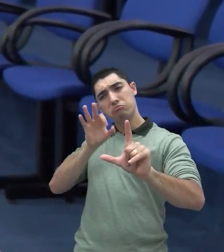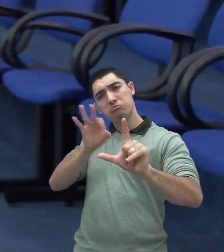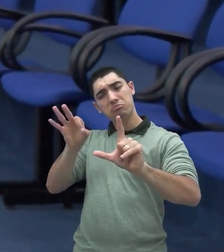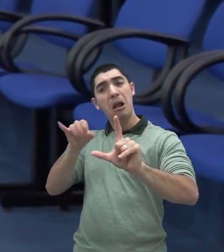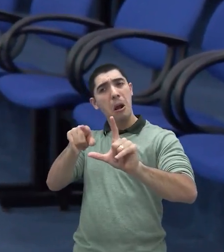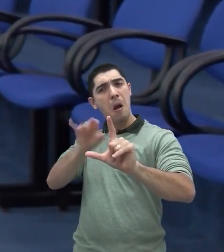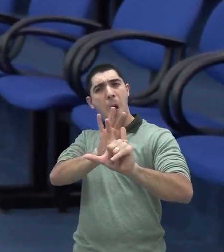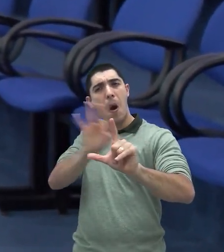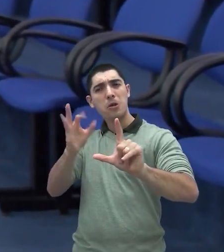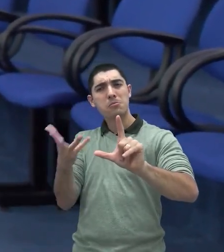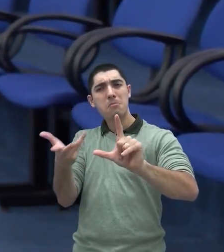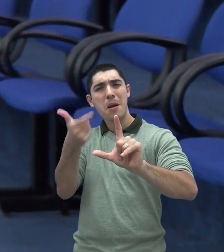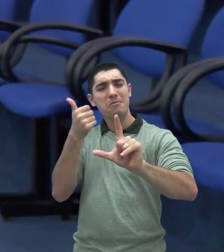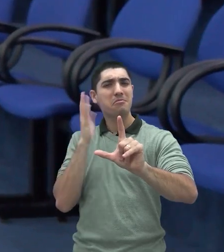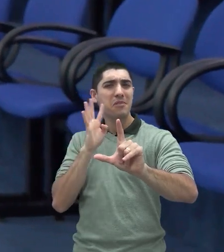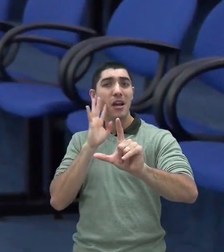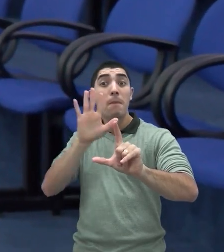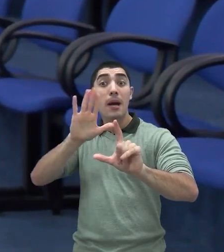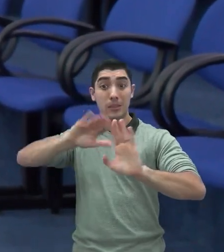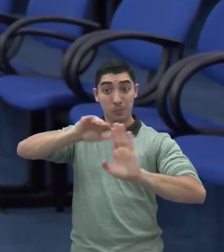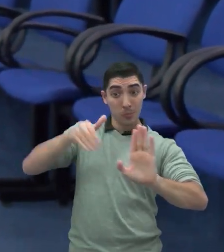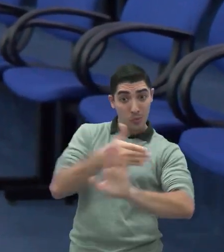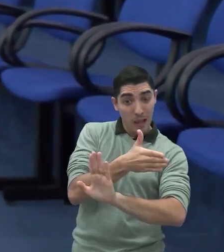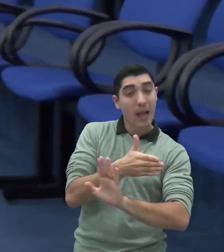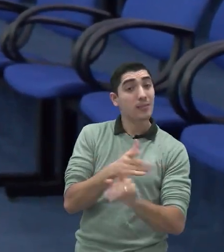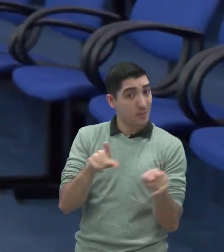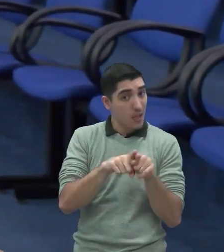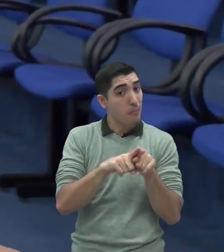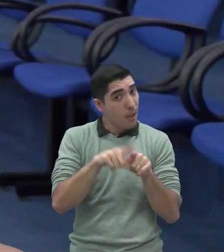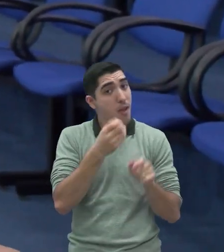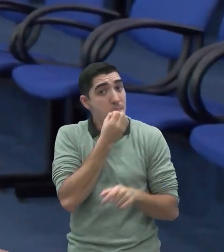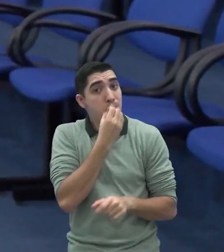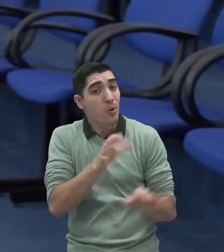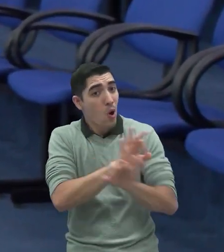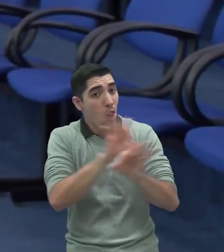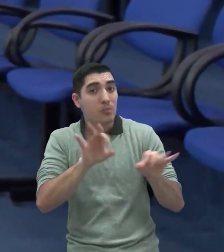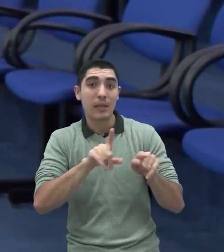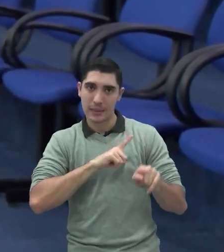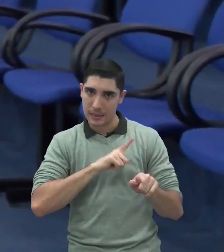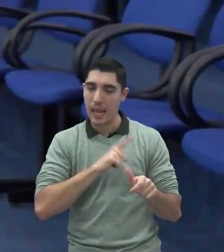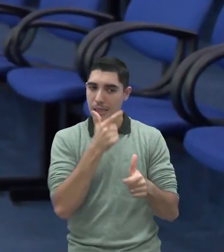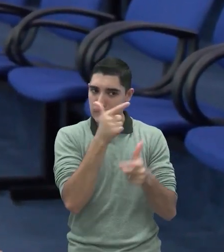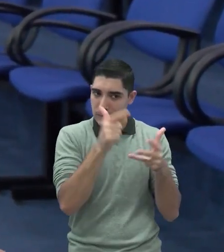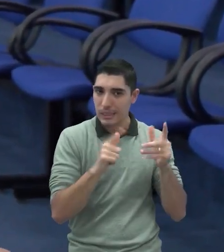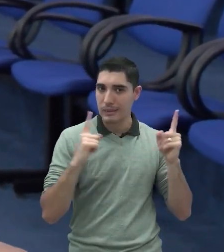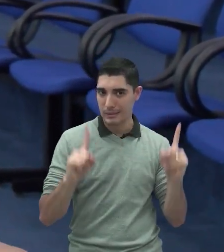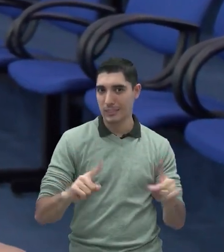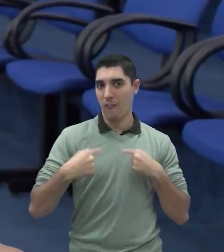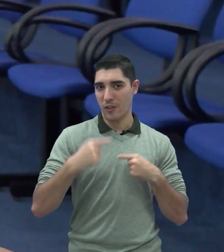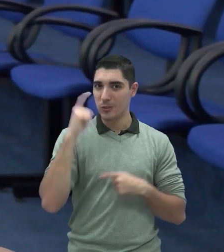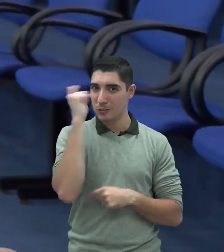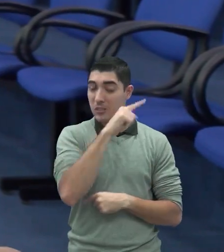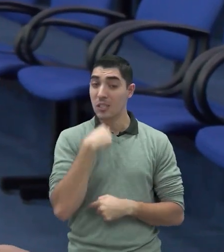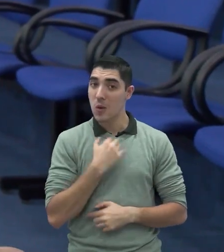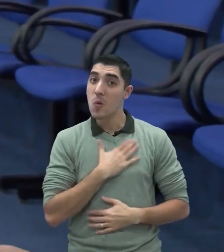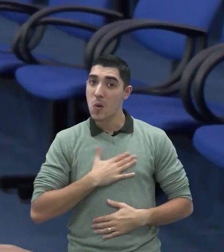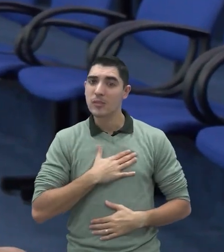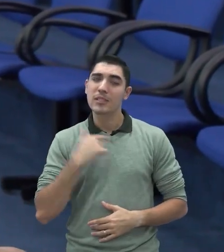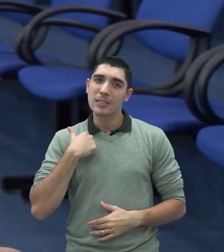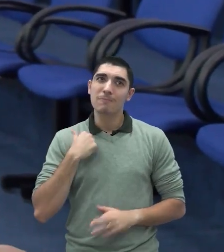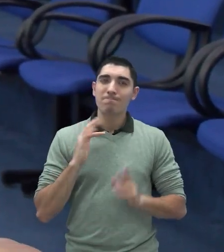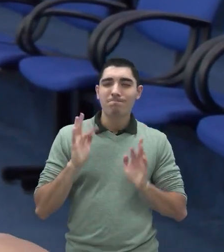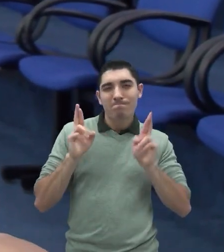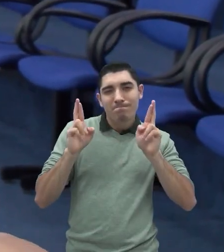vê uma coisa na televisão, a gente acha incrível, mas fora pode ser incrível também, mas tem as suas dificuldades. Eu achei